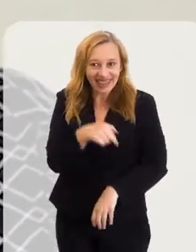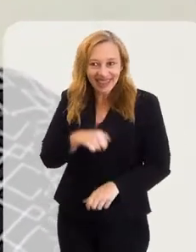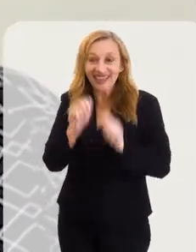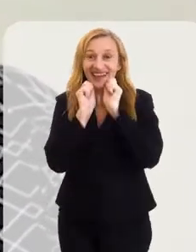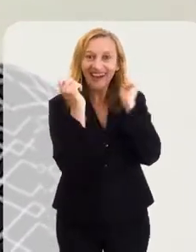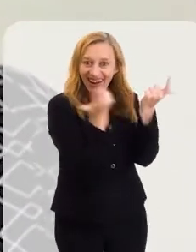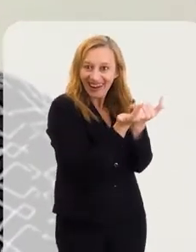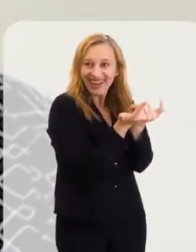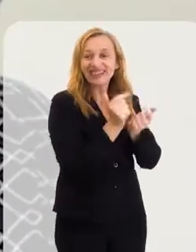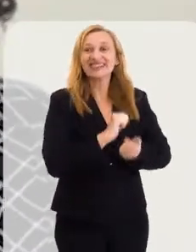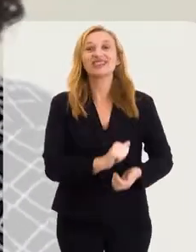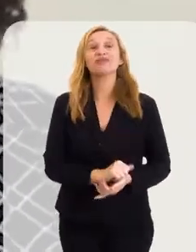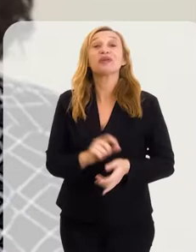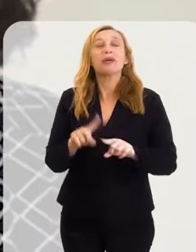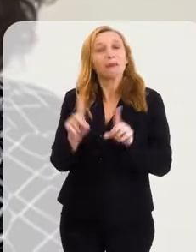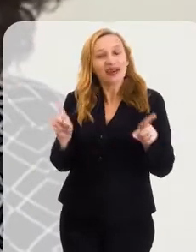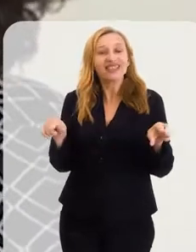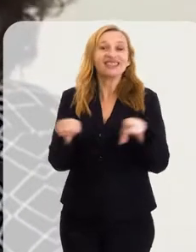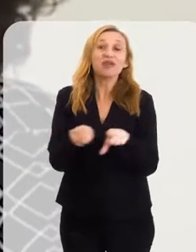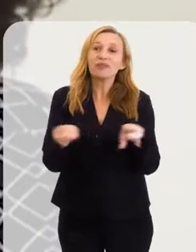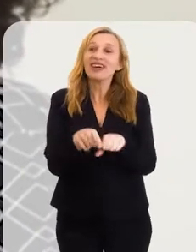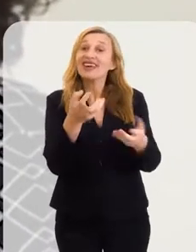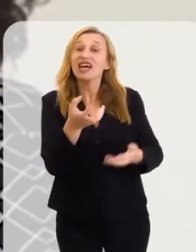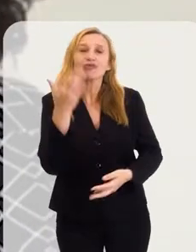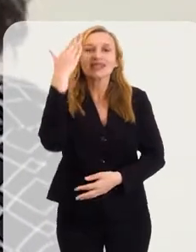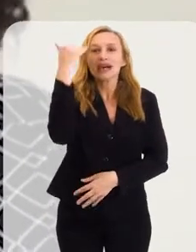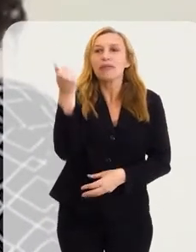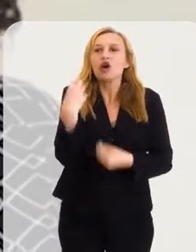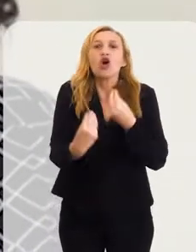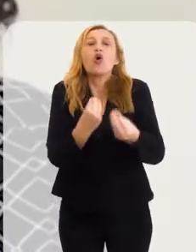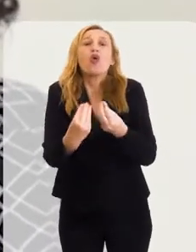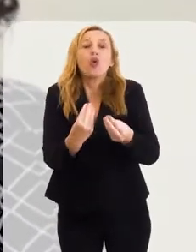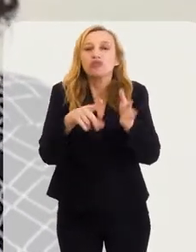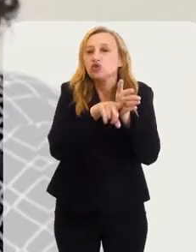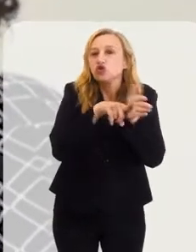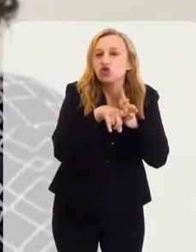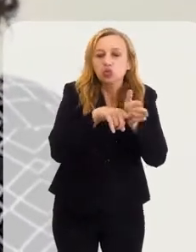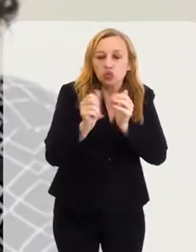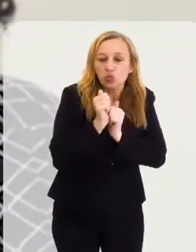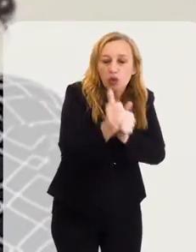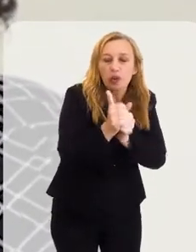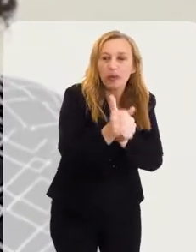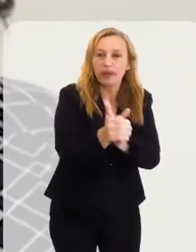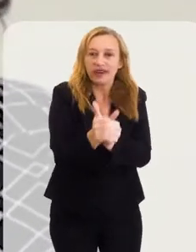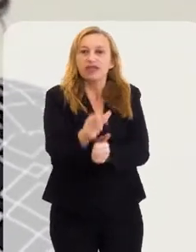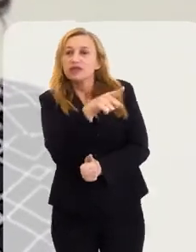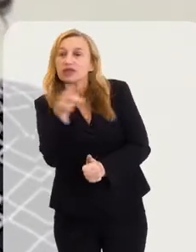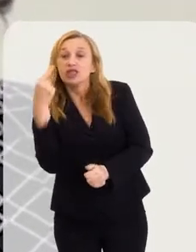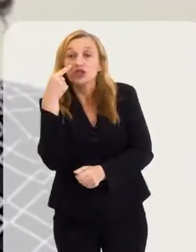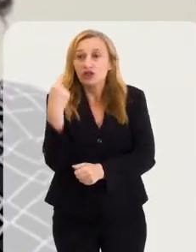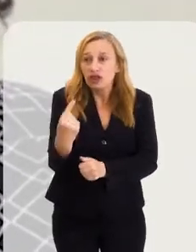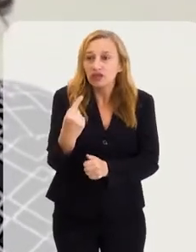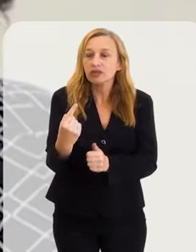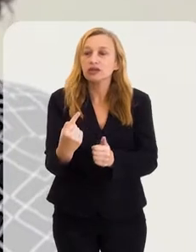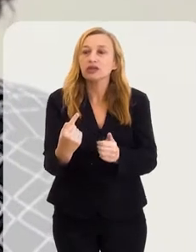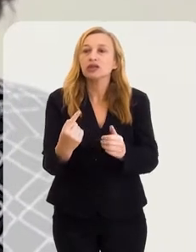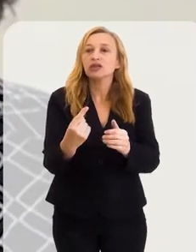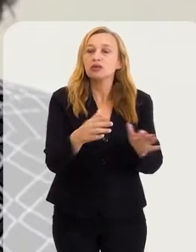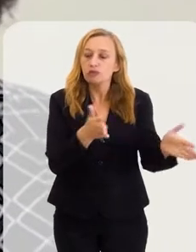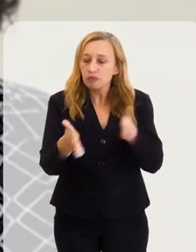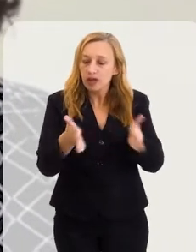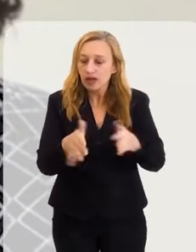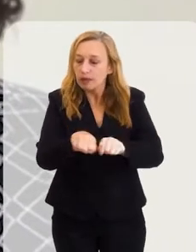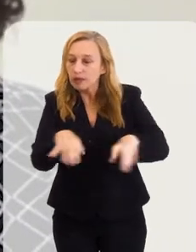também aqui da Assembleia Legislativa, mas também querendo saber, né, sobre esse estudo, sobre o acompanhamento que vocês têm feito durante